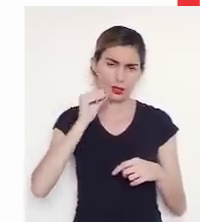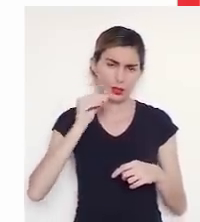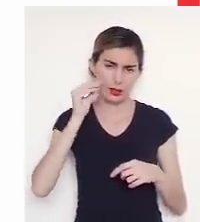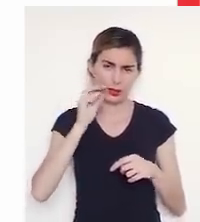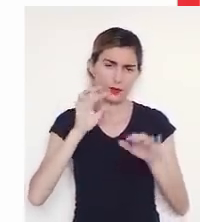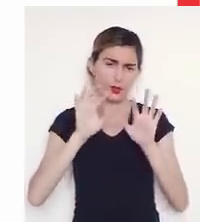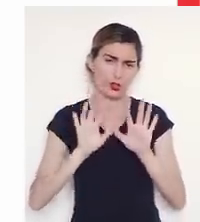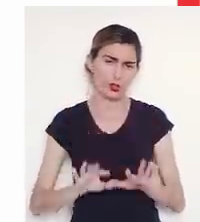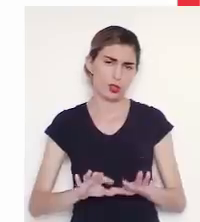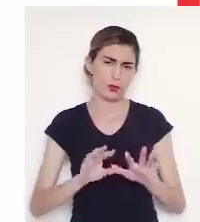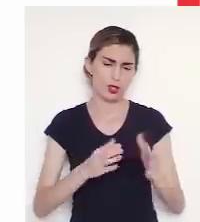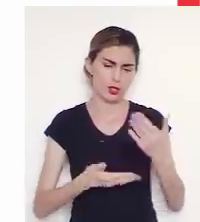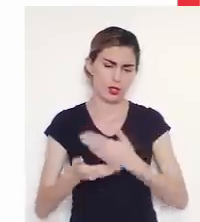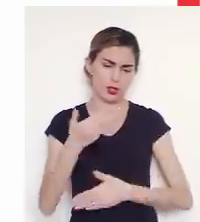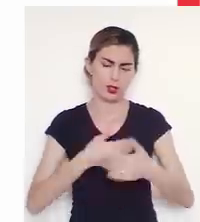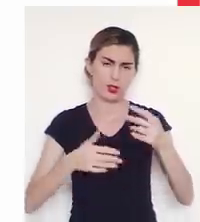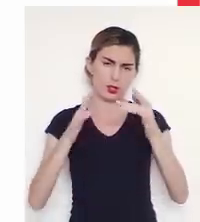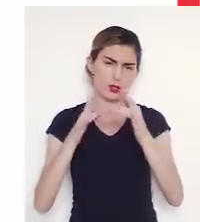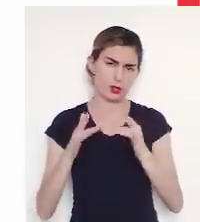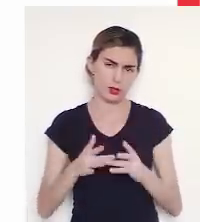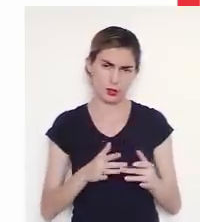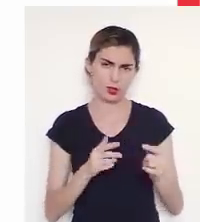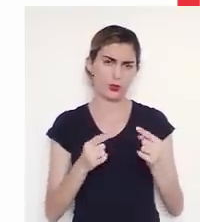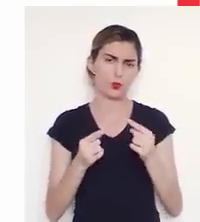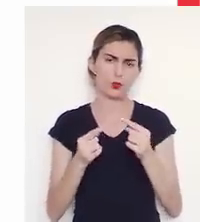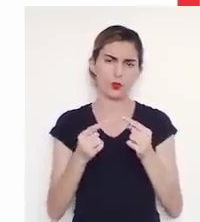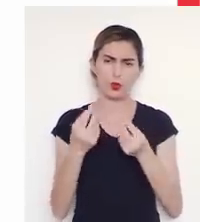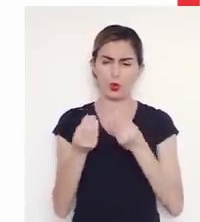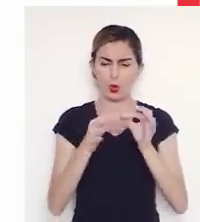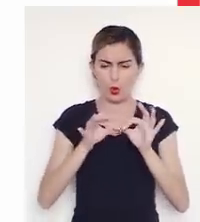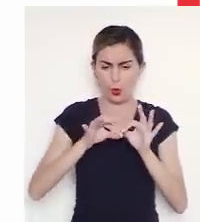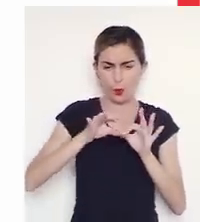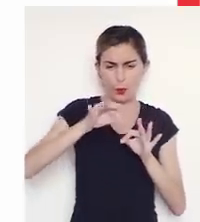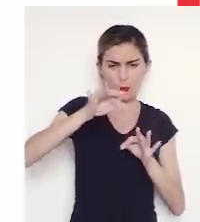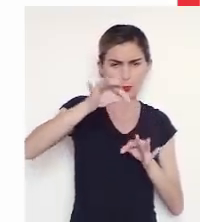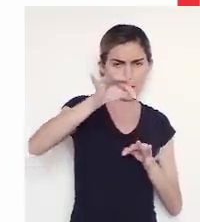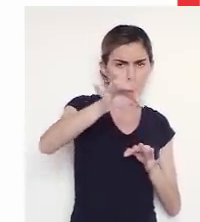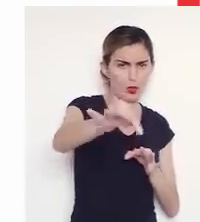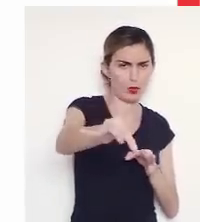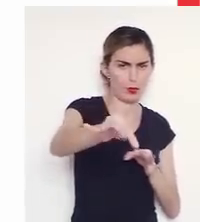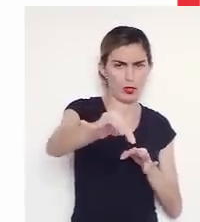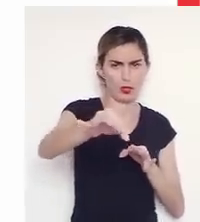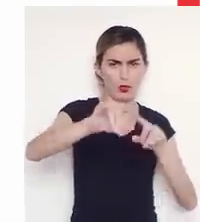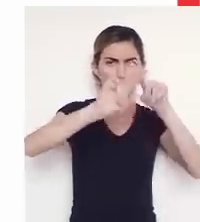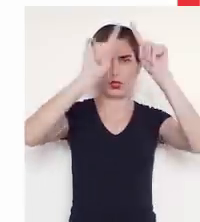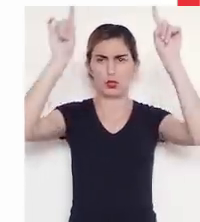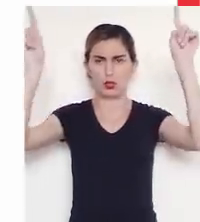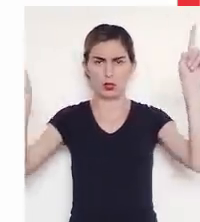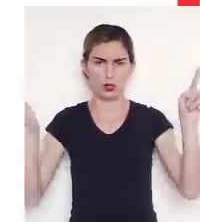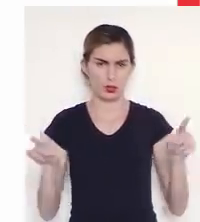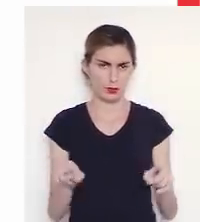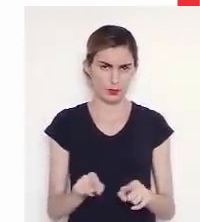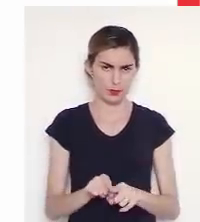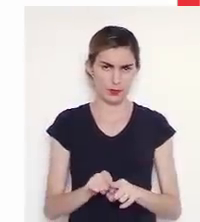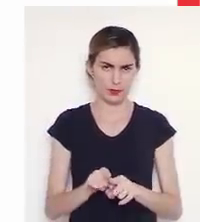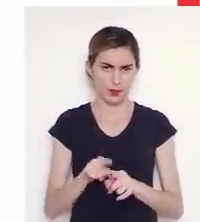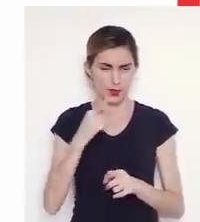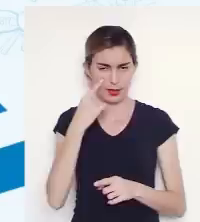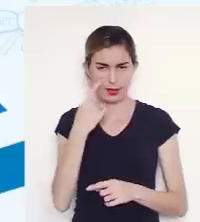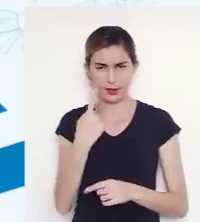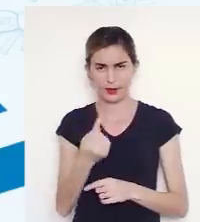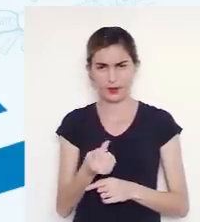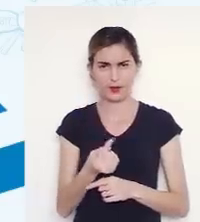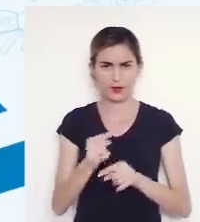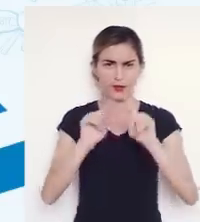tentativa de estabelecer uma relação entre o comprimento da circunferência e o seu diâmetro. E eu